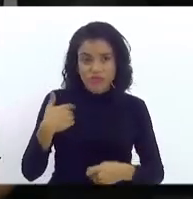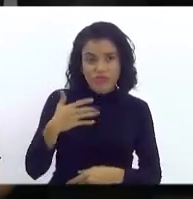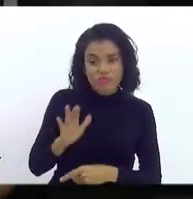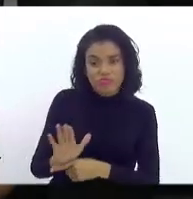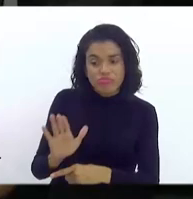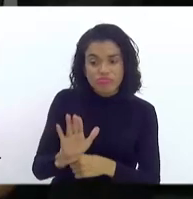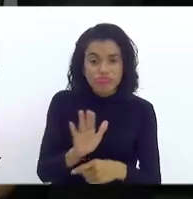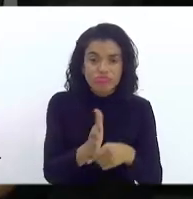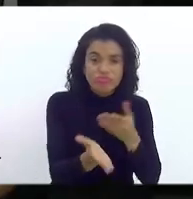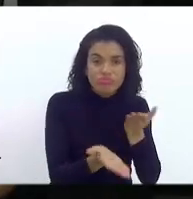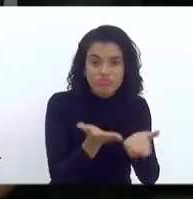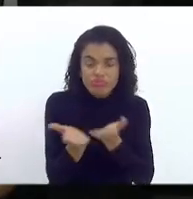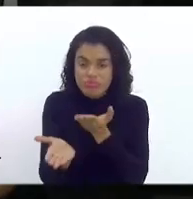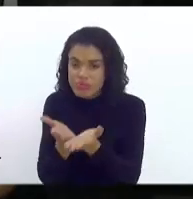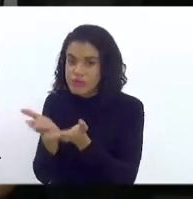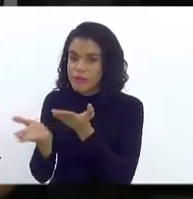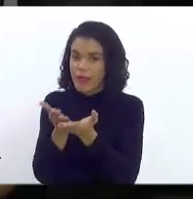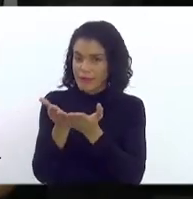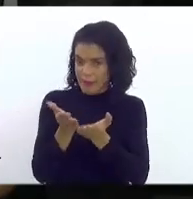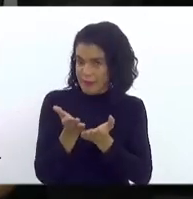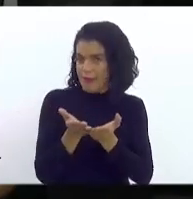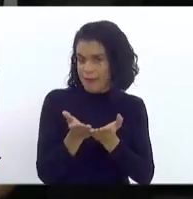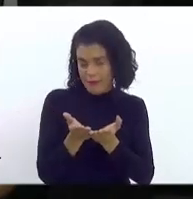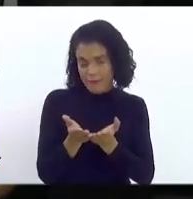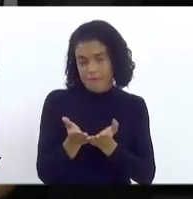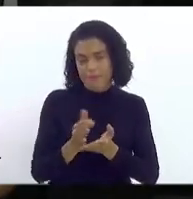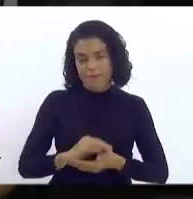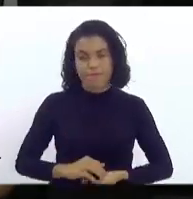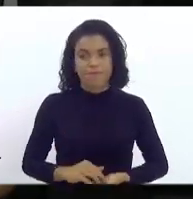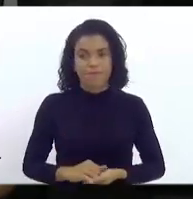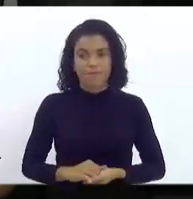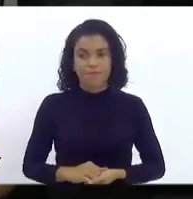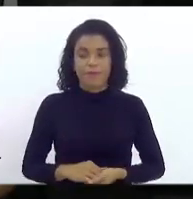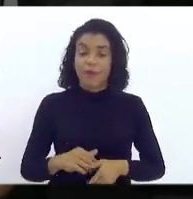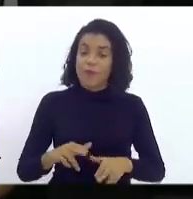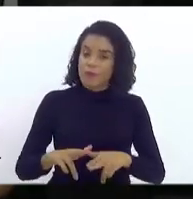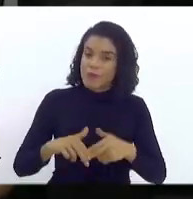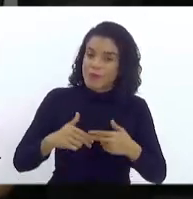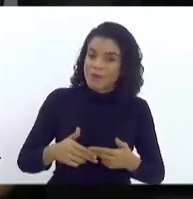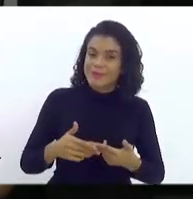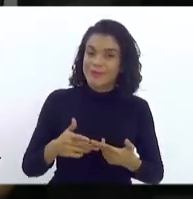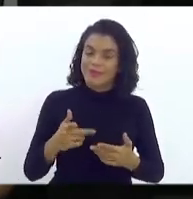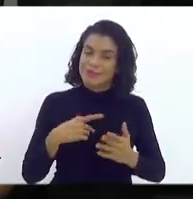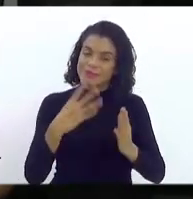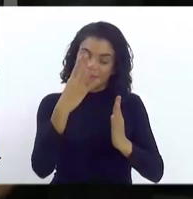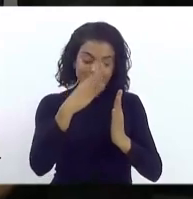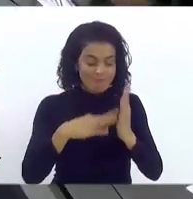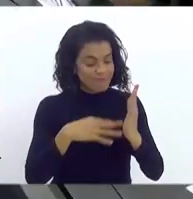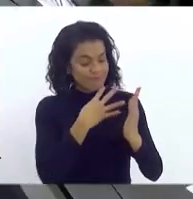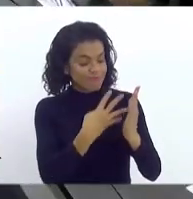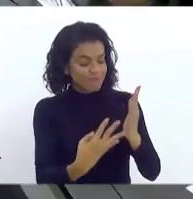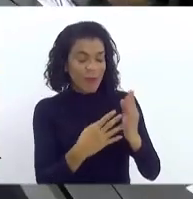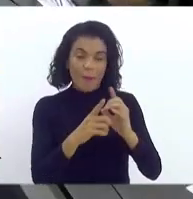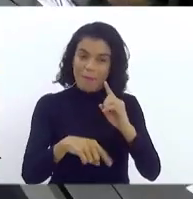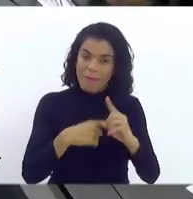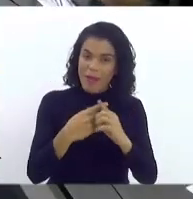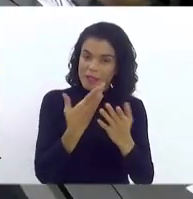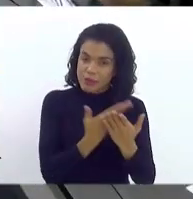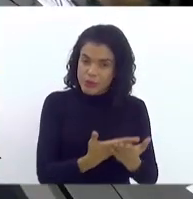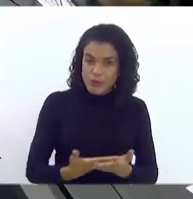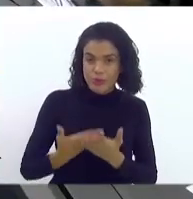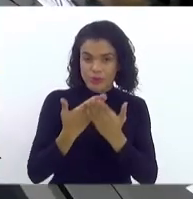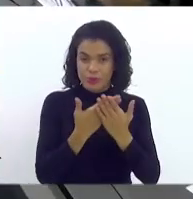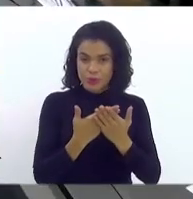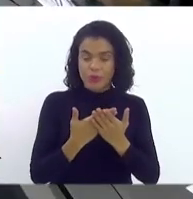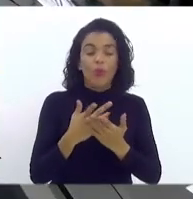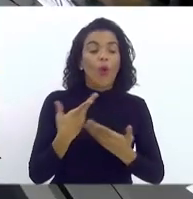está colocando para atender as demandas que são executadas. Para isso, a gente faz todo um plano e um estudo da rede para fazer essas